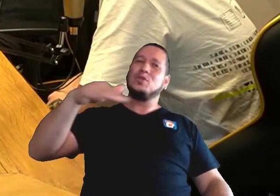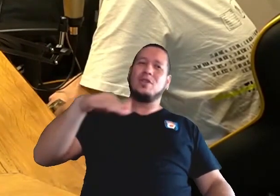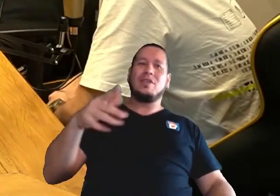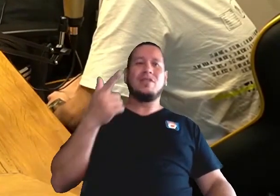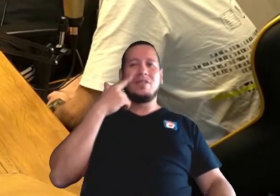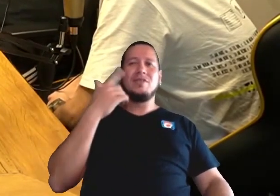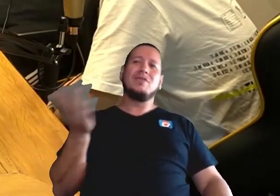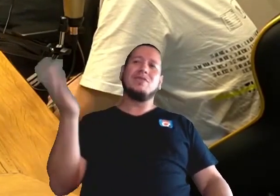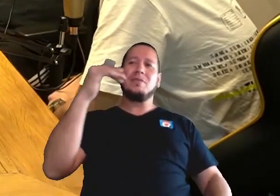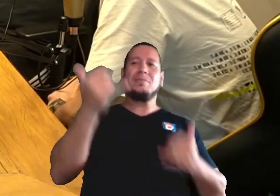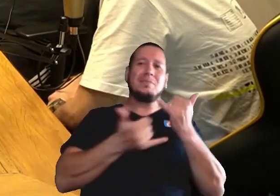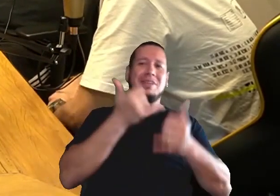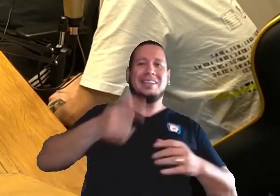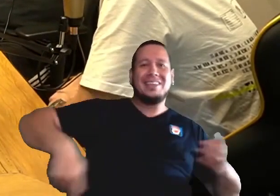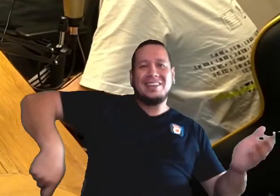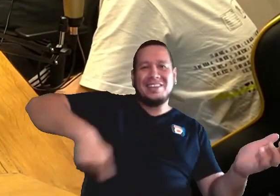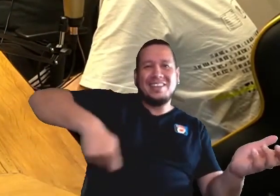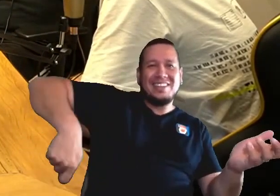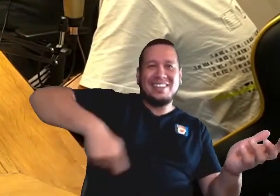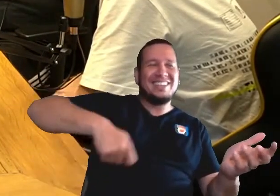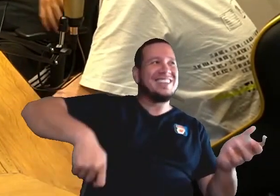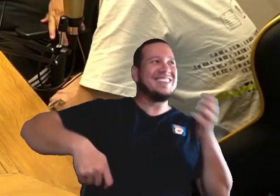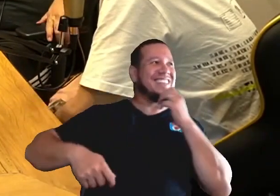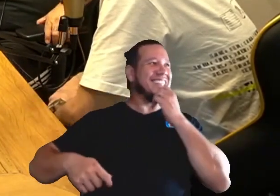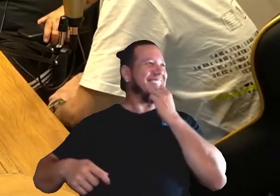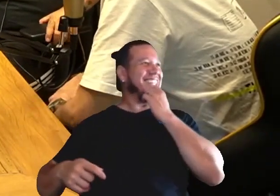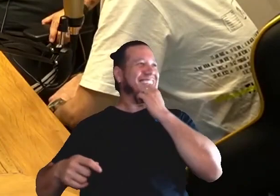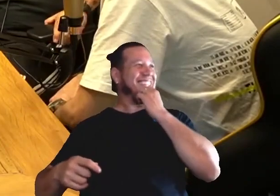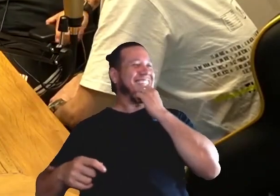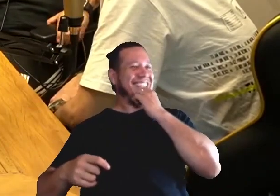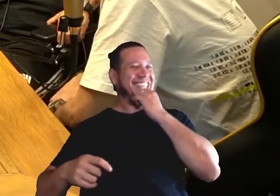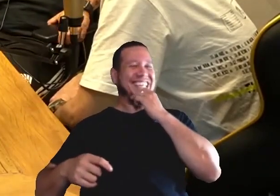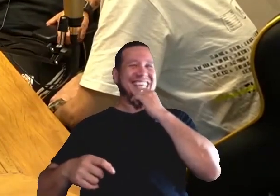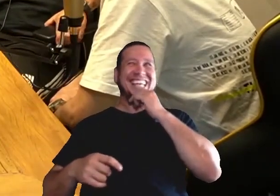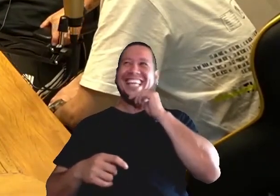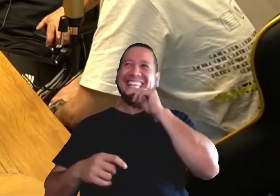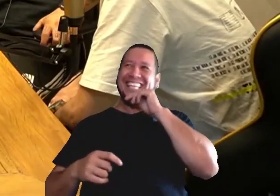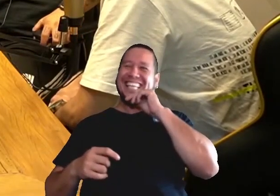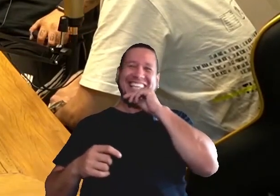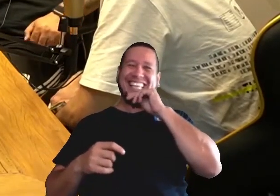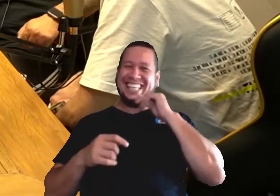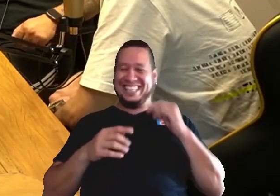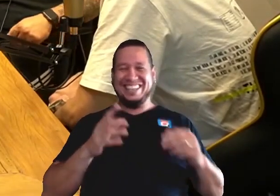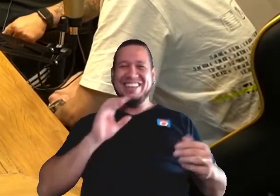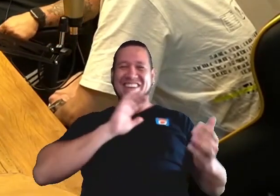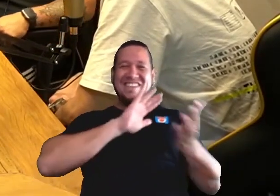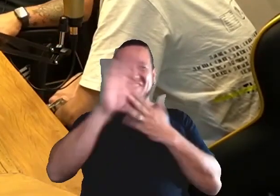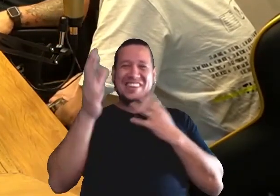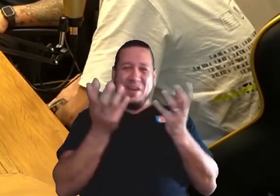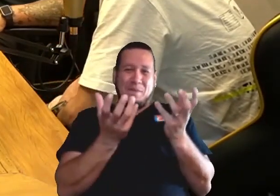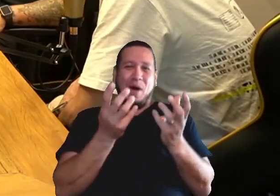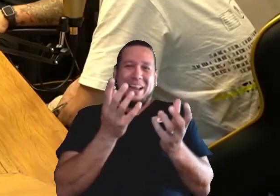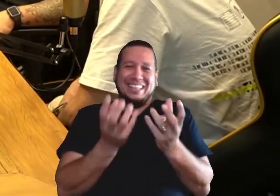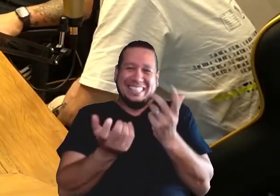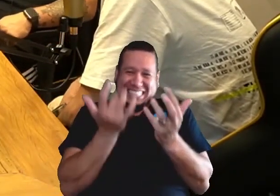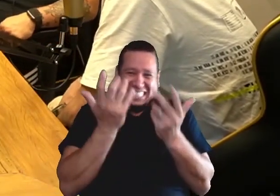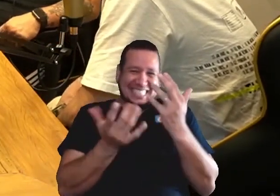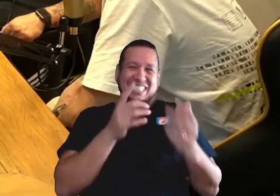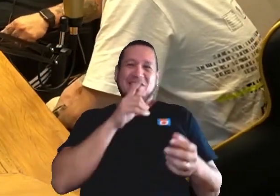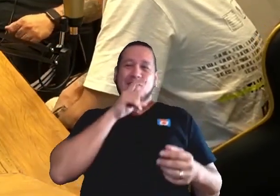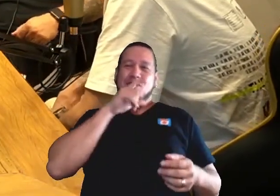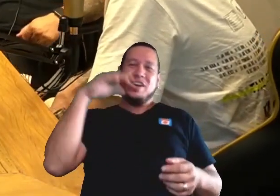ela quer jogar na parte da frente não vamos jogar Acabei de para Pirapora perto assim eu tô aqui no acessório